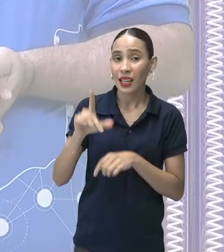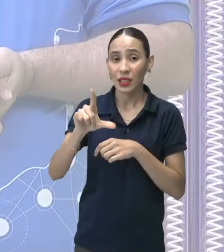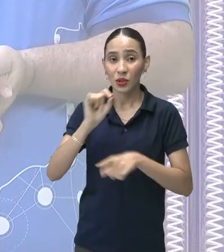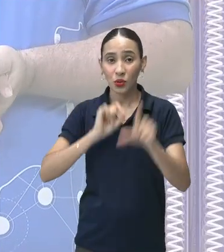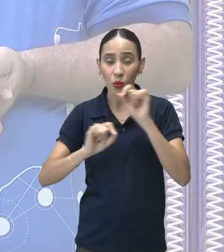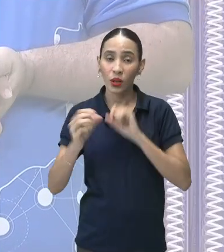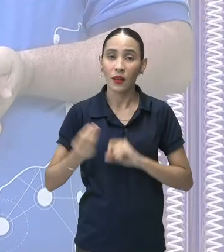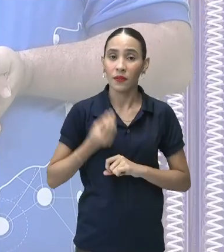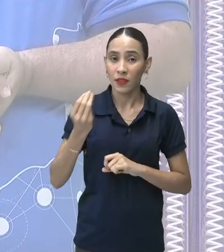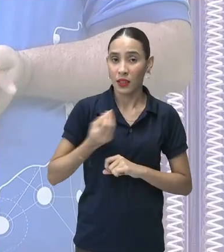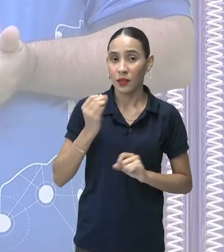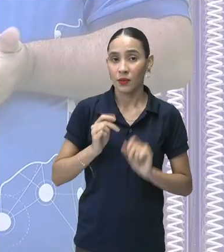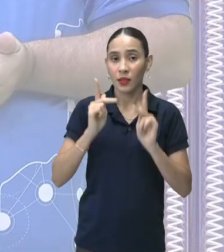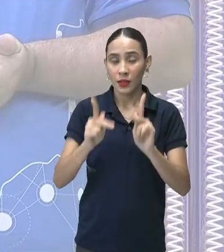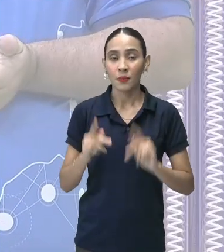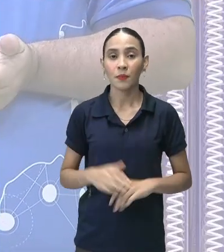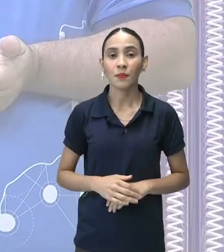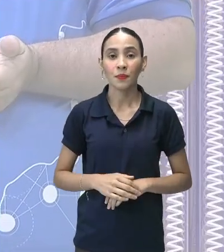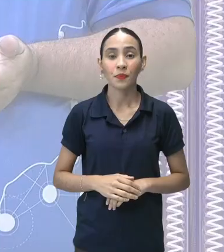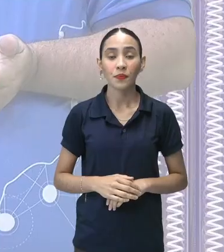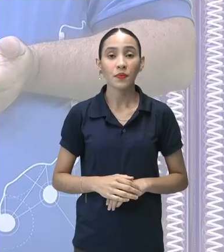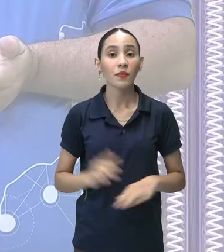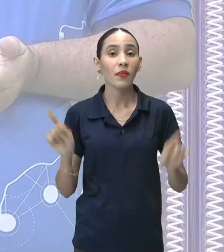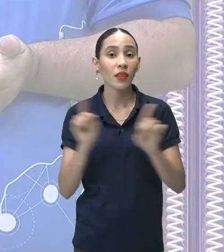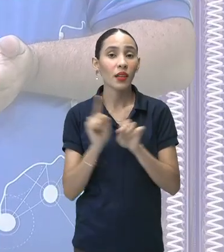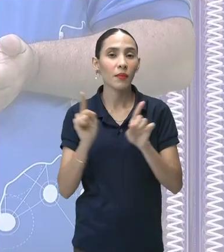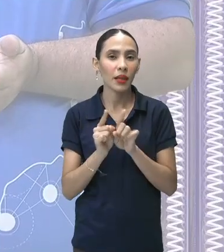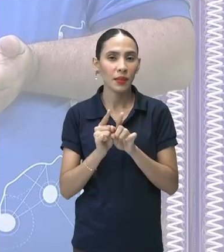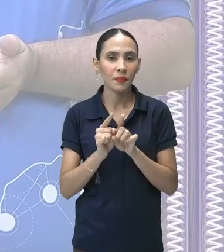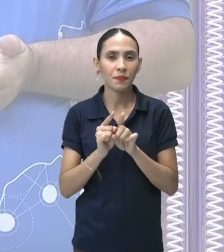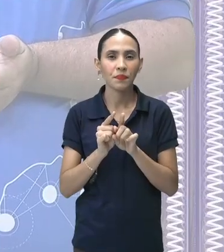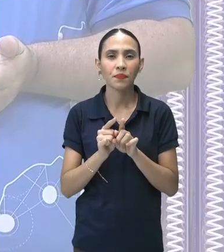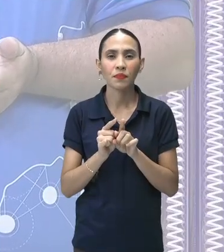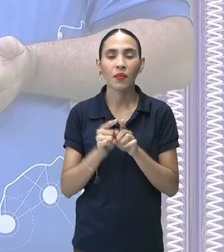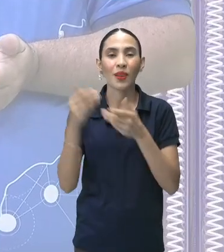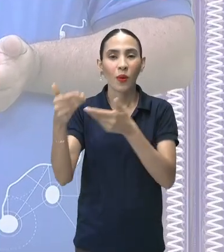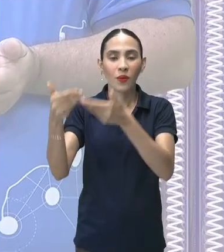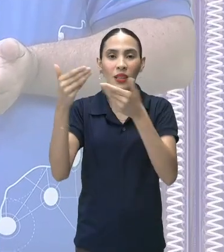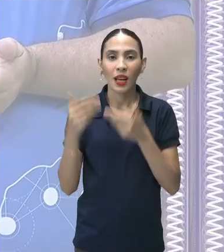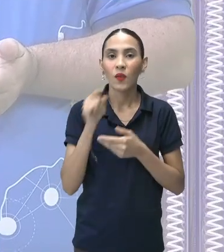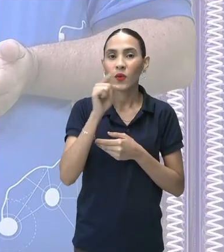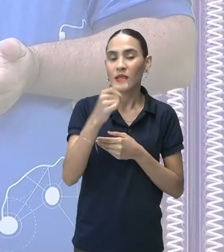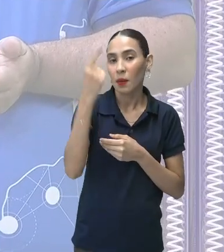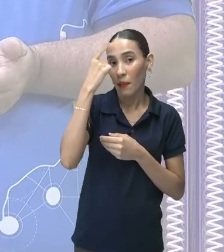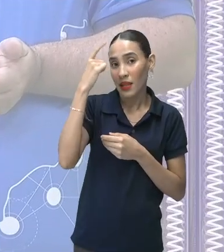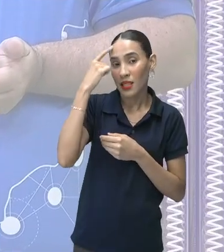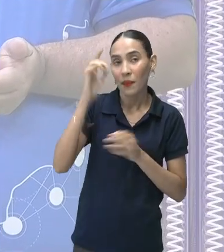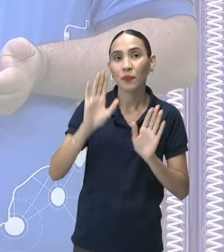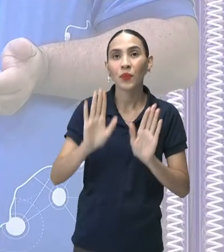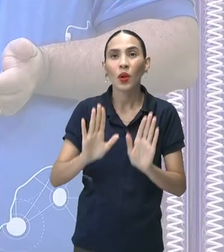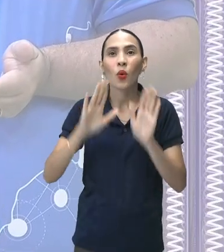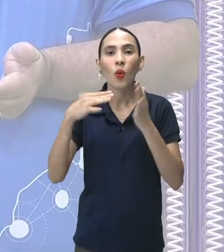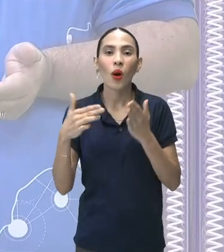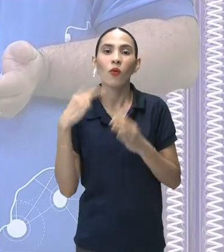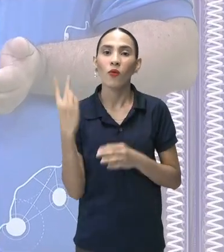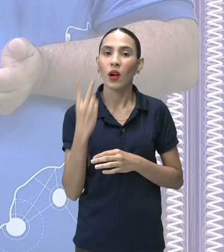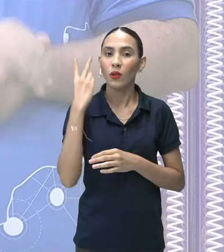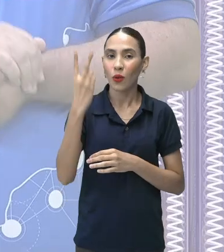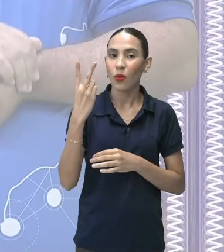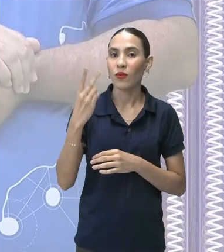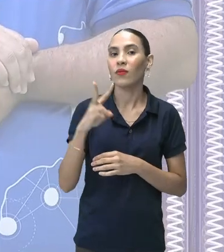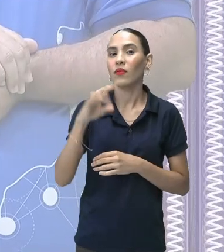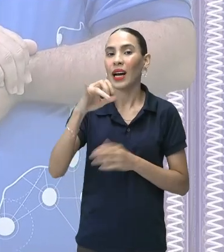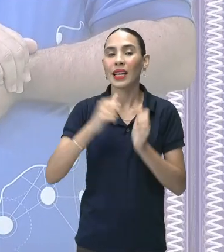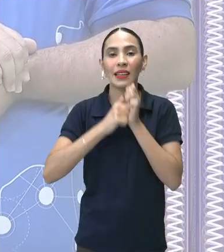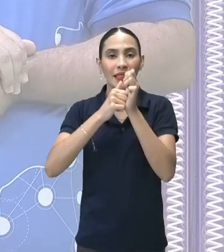vida. Ok? E aqui eu quero te fazer um link e te convidar a pensar quais são os valores que